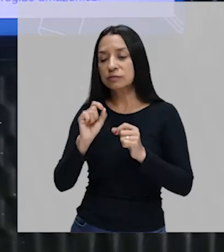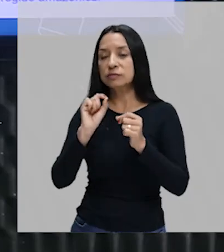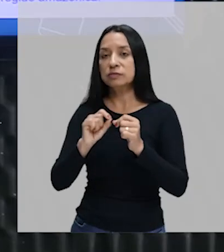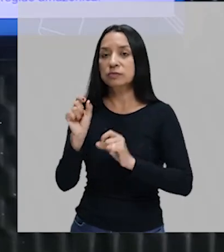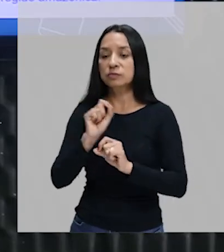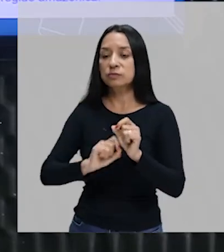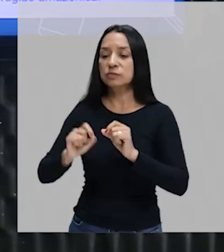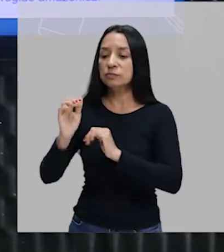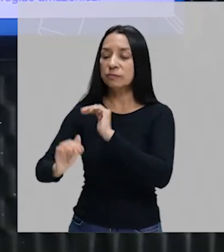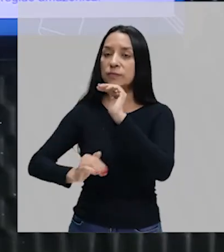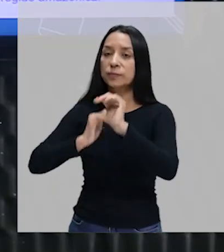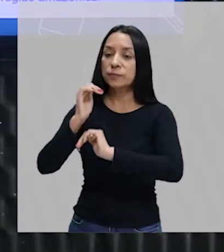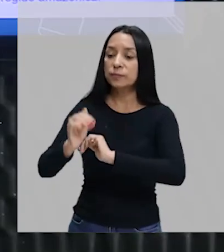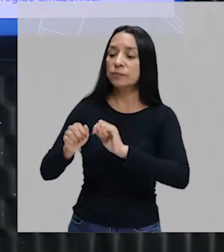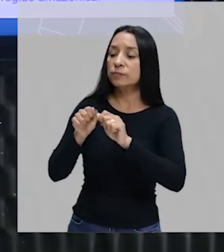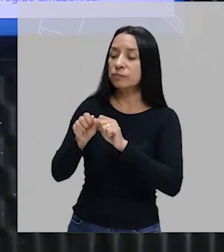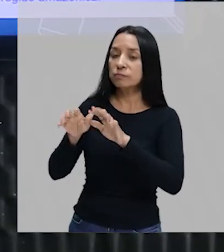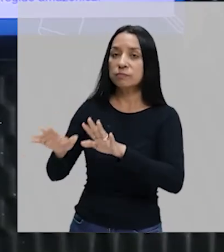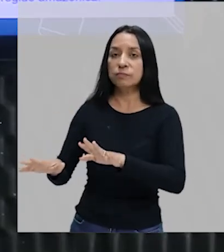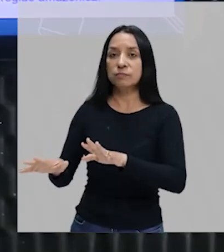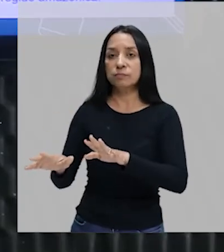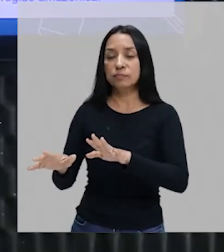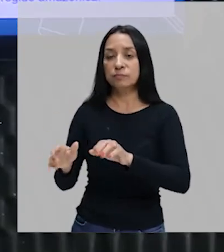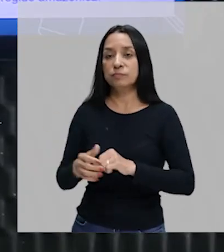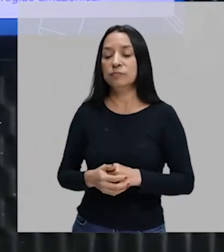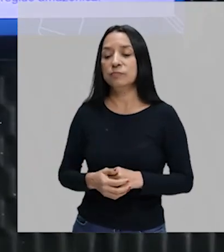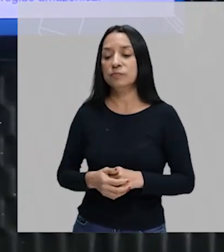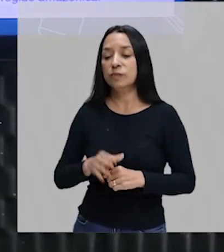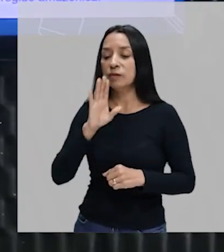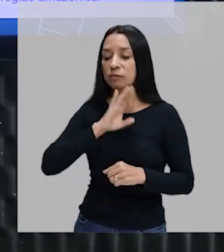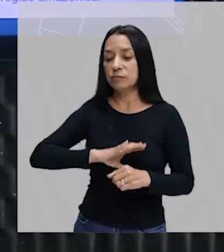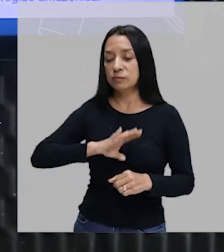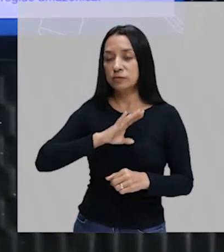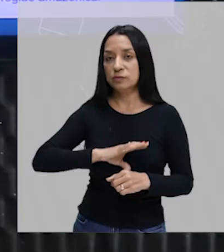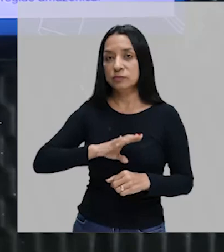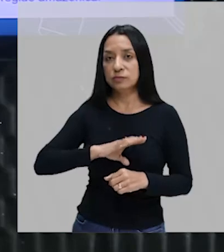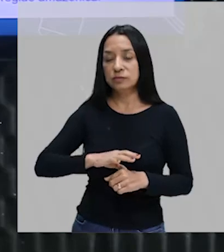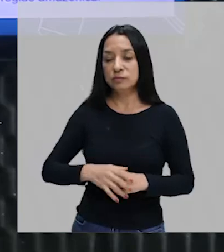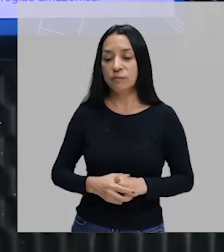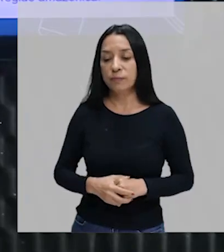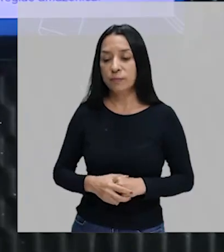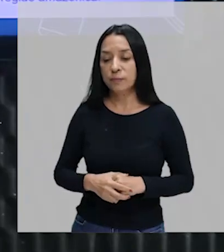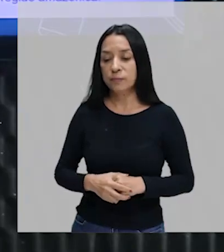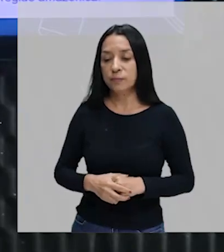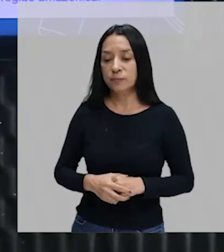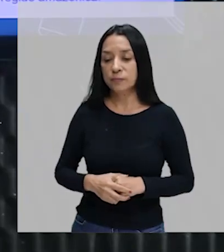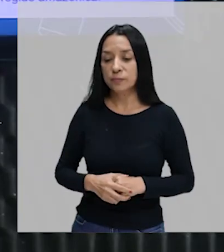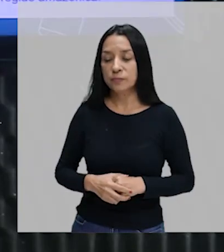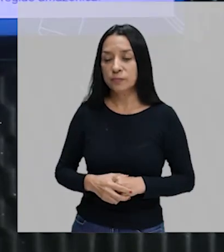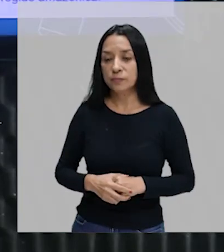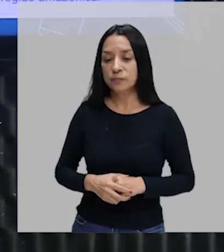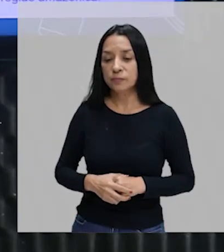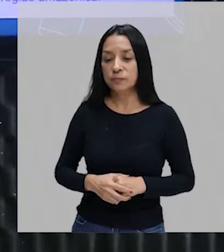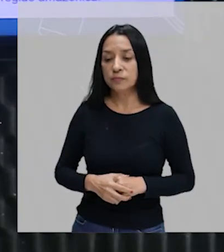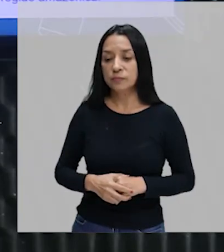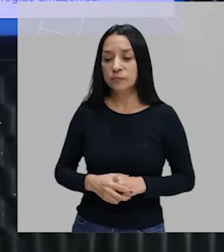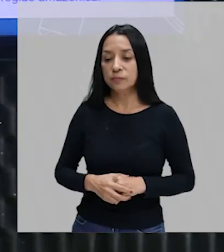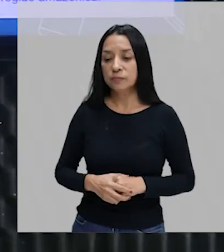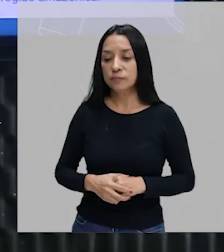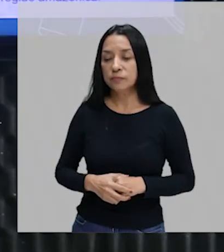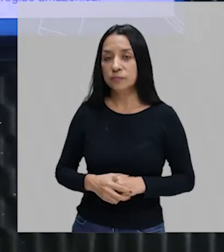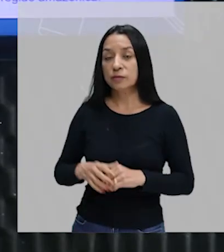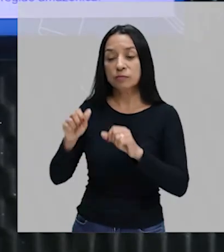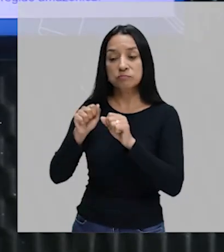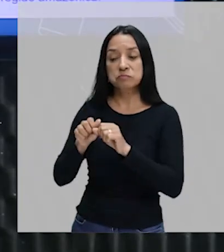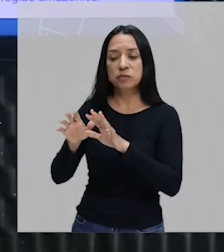fazendo com que o processo de colonização lusitano, ou seja, a colonização portuguesa do Maranhão, ela fosse uma